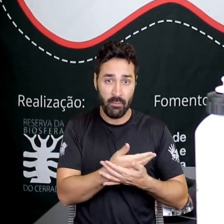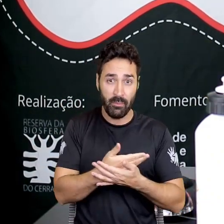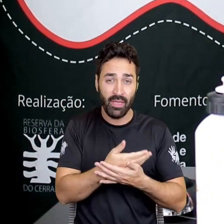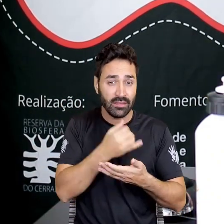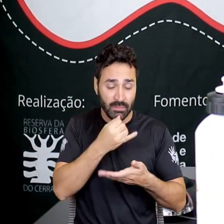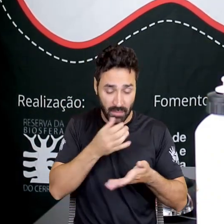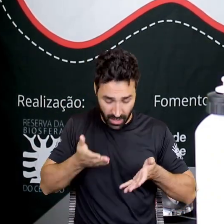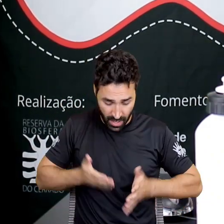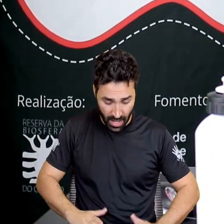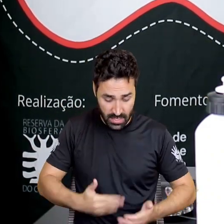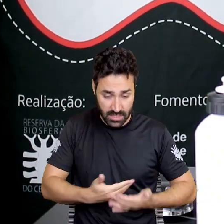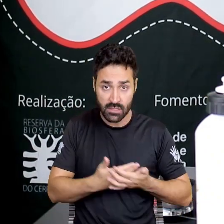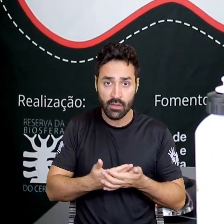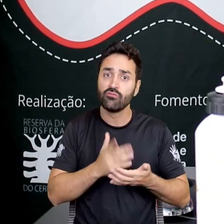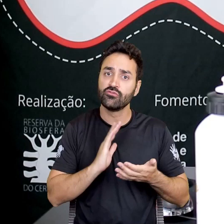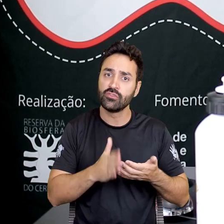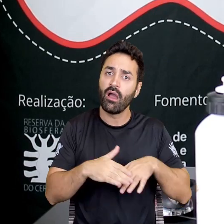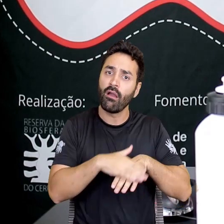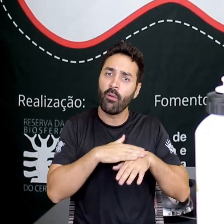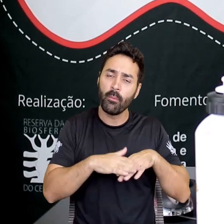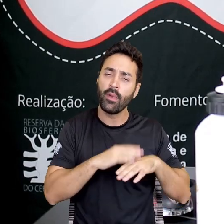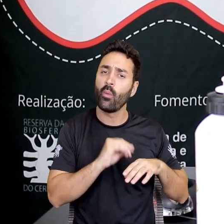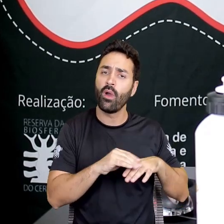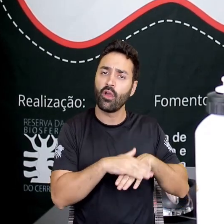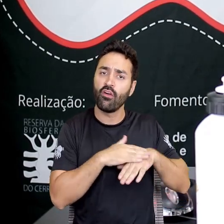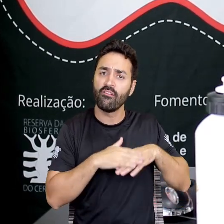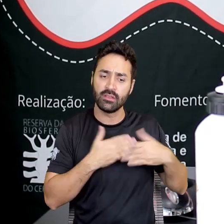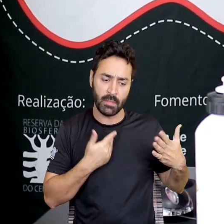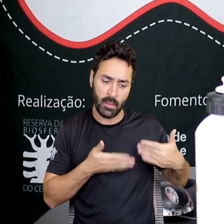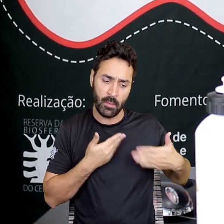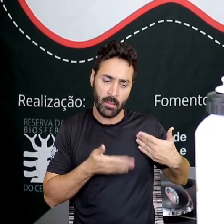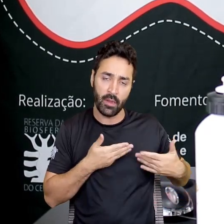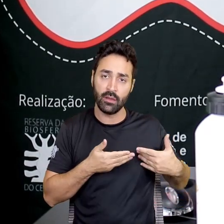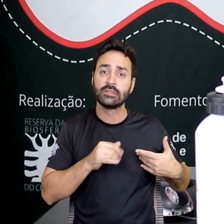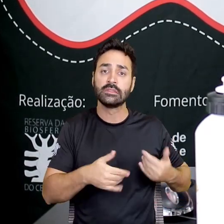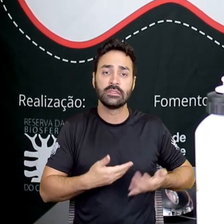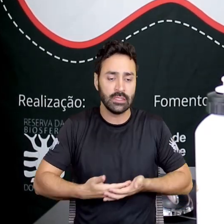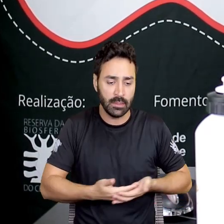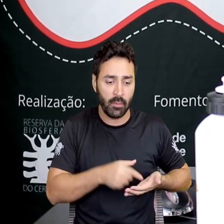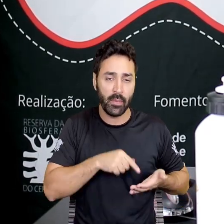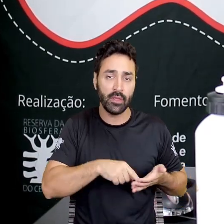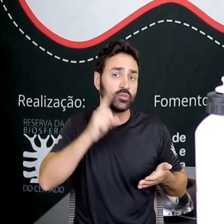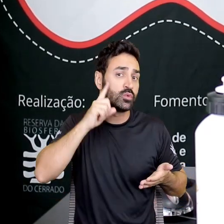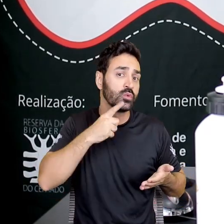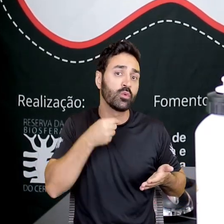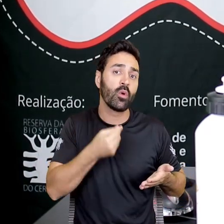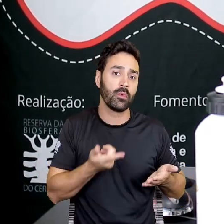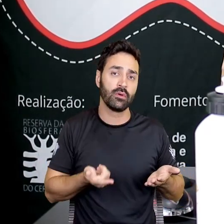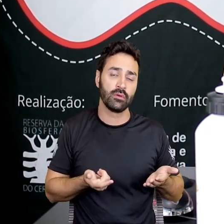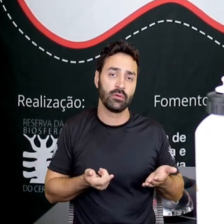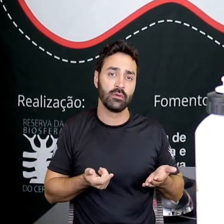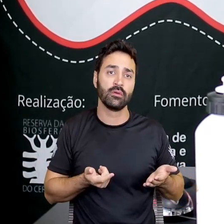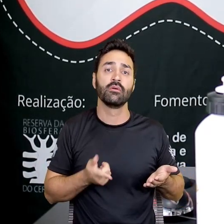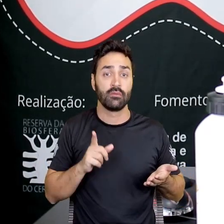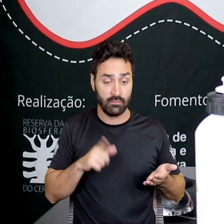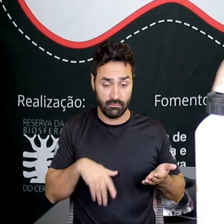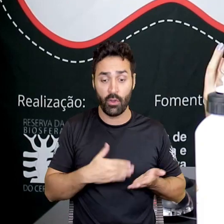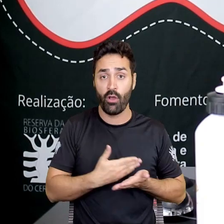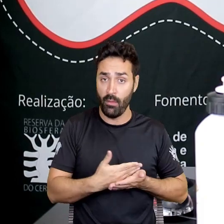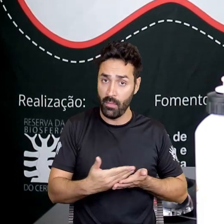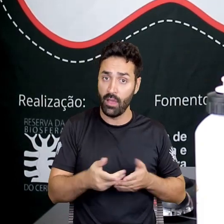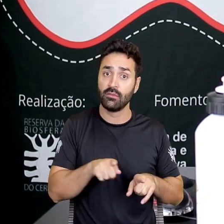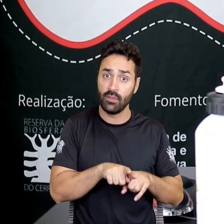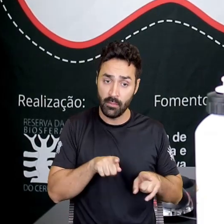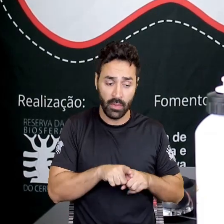do nascimento, os pais já conversam com a criança. E se é uma criança surda, como fazer? O ideal é que a gente comece a trabalhar